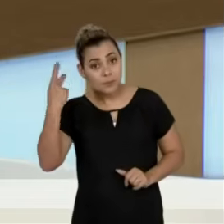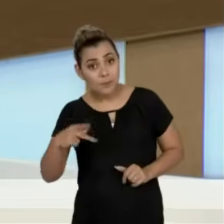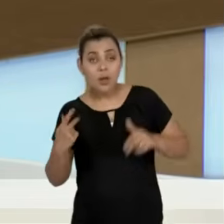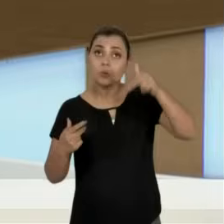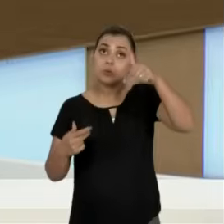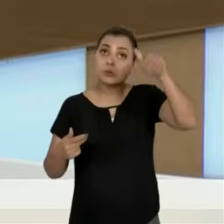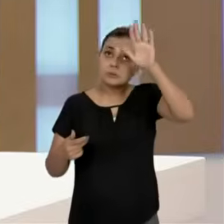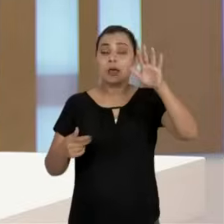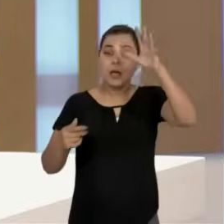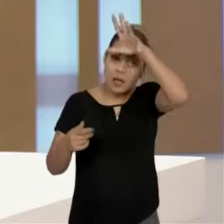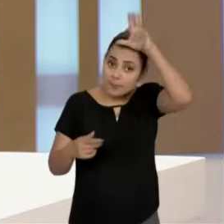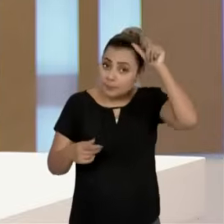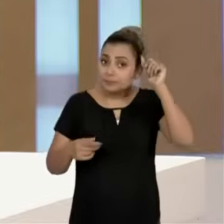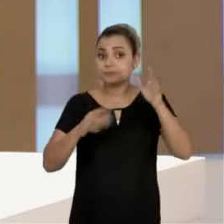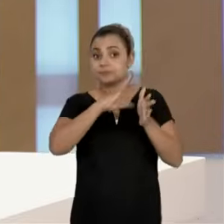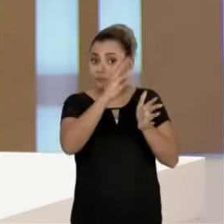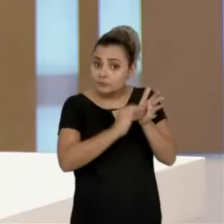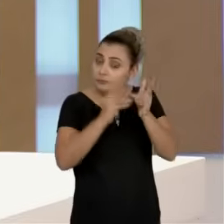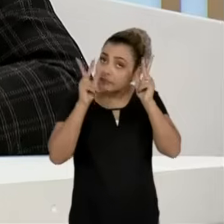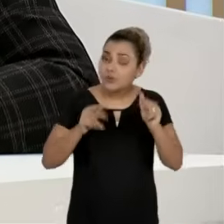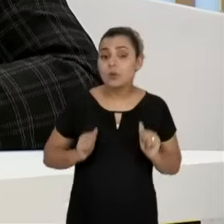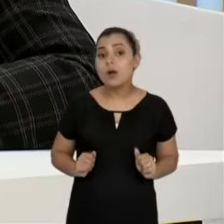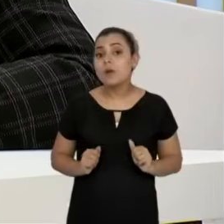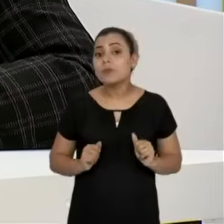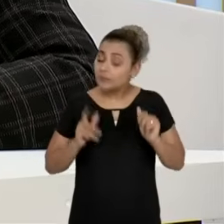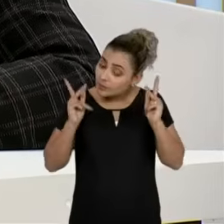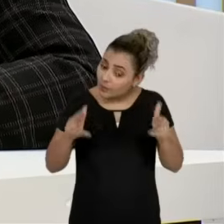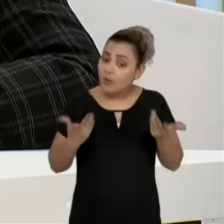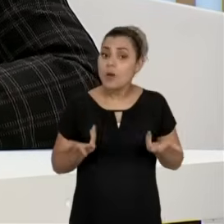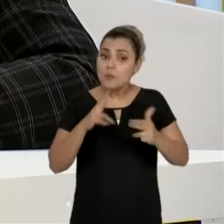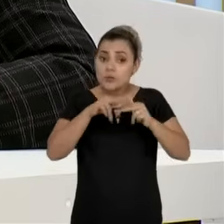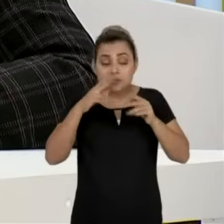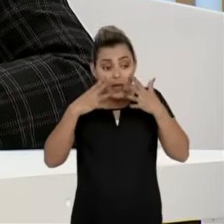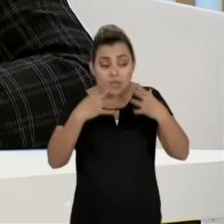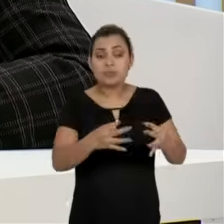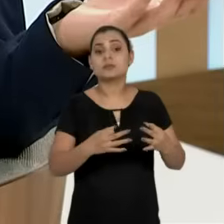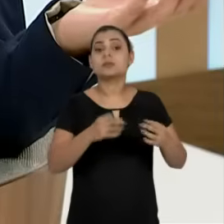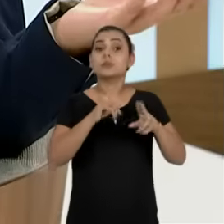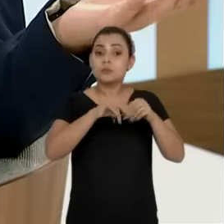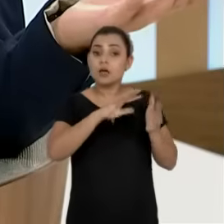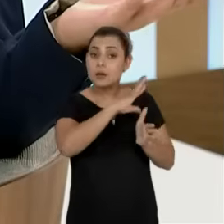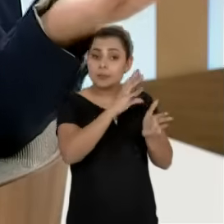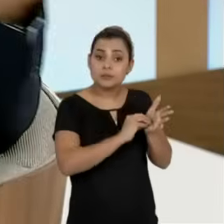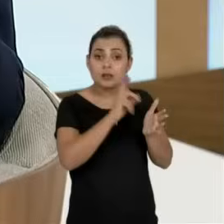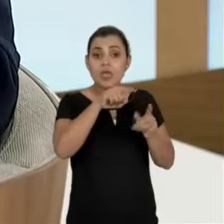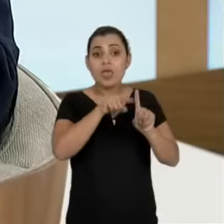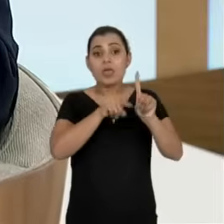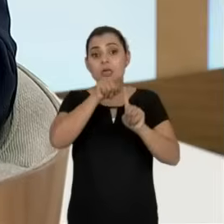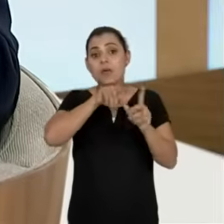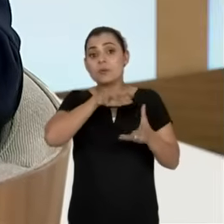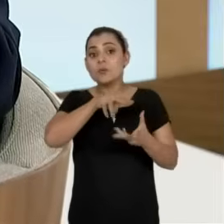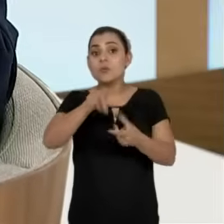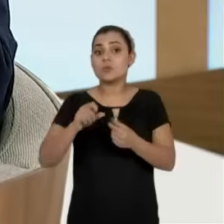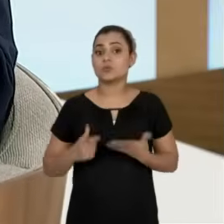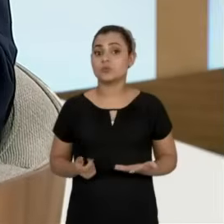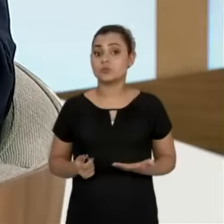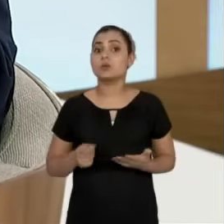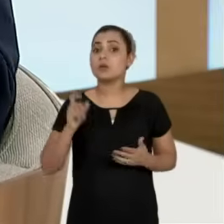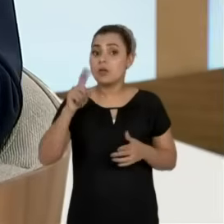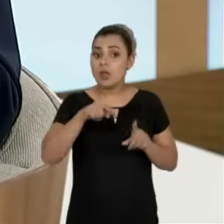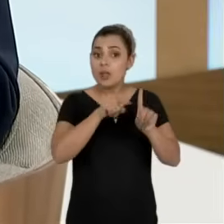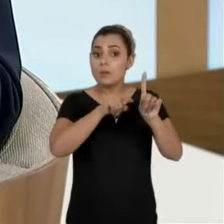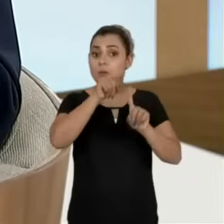que queima a Amazônia, você mata São Paulo, né? A agricultura... A Amazônia é regulador do clima mundial. Ela não é o pulmão do mundo, ela é o